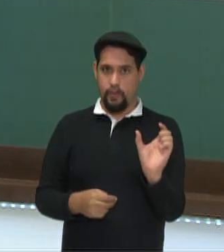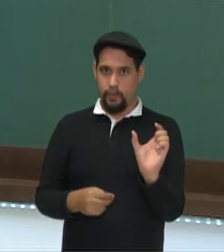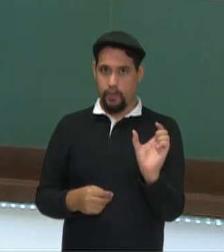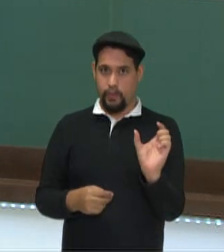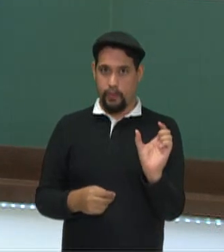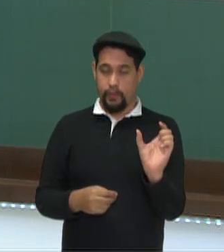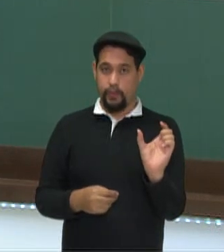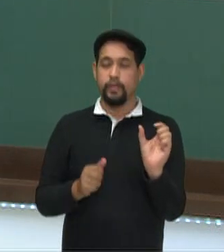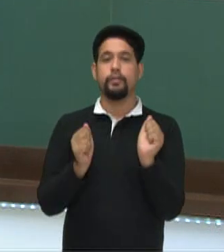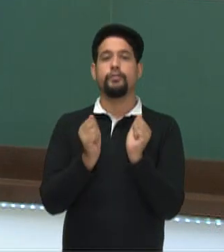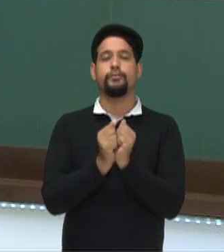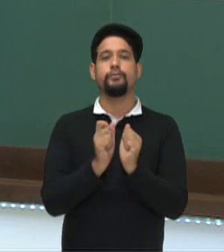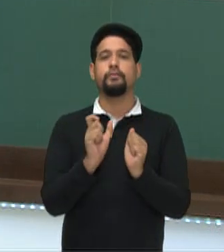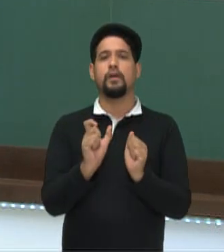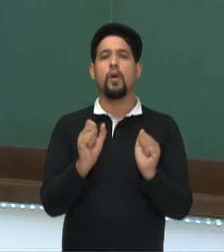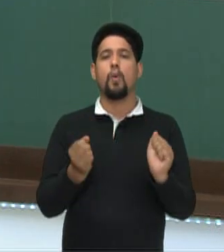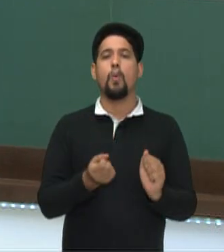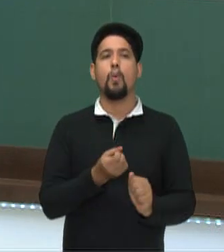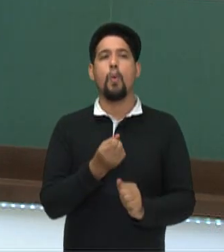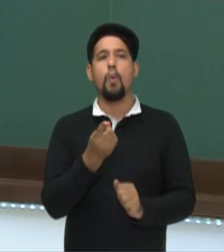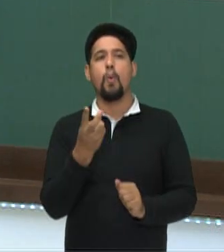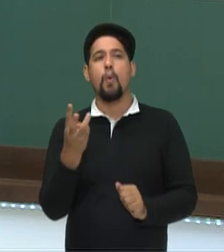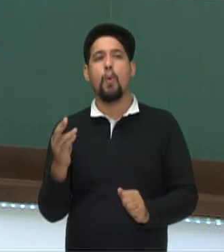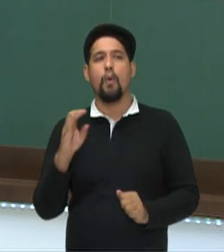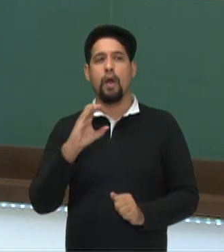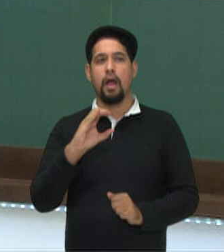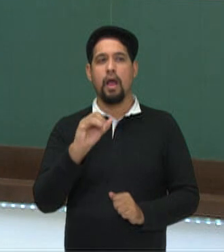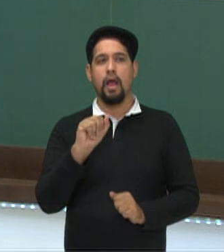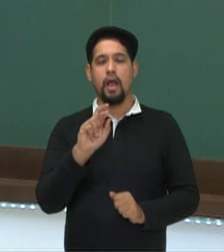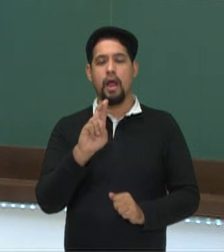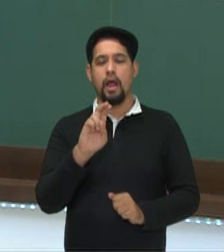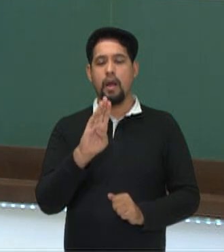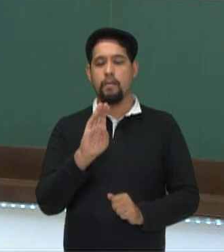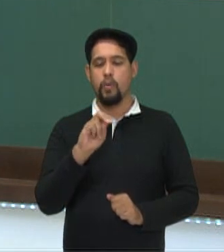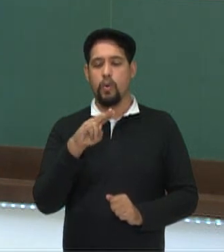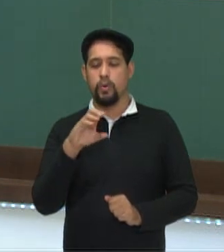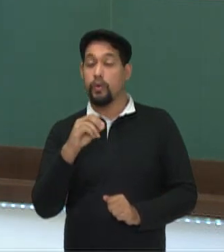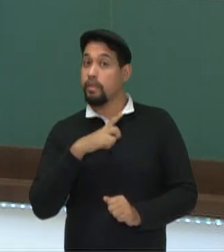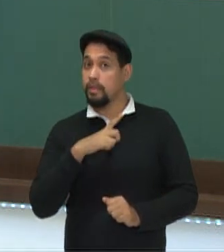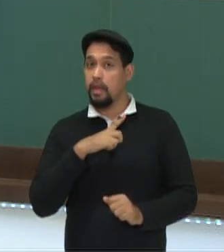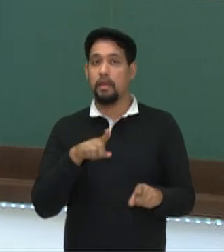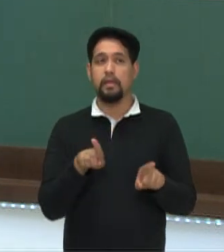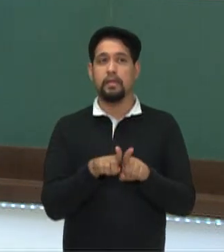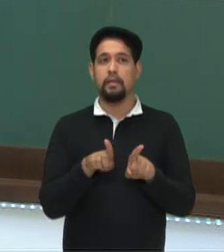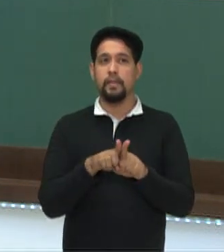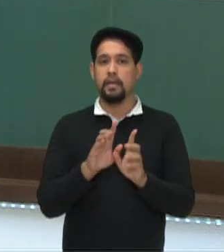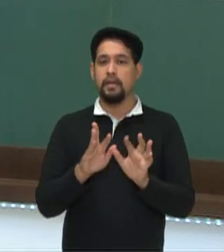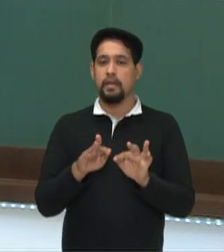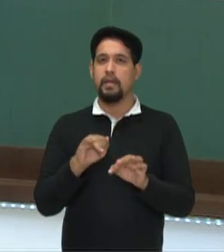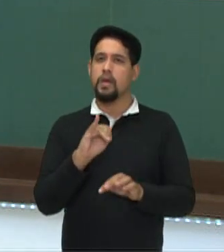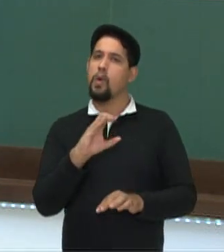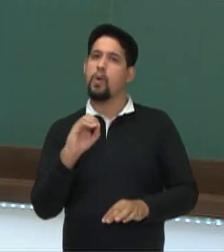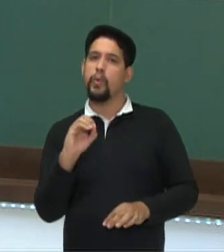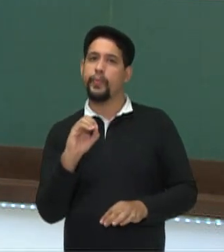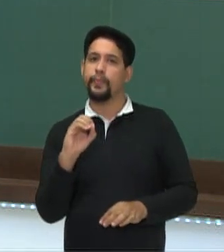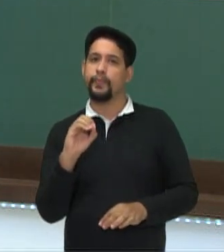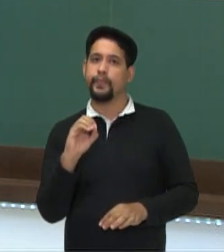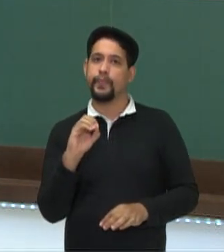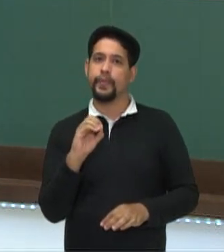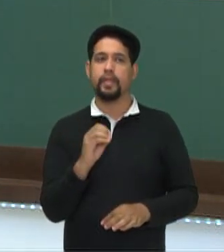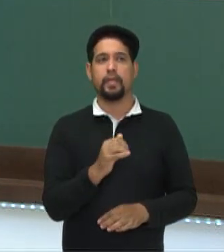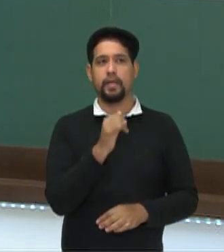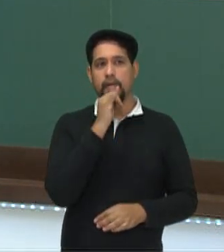o prefixo que indica quantos carbonos tem na molécula e a terminação ico. Por exemplo, aqui nós temos